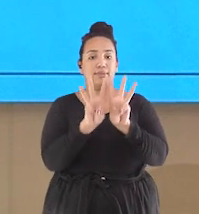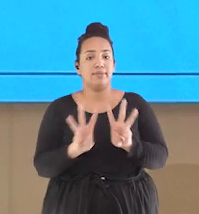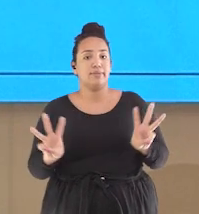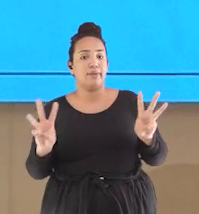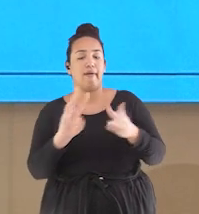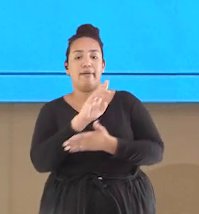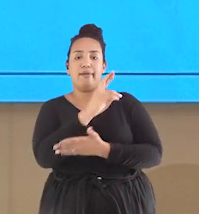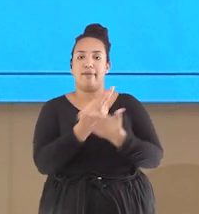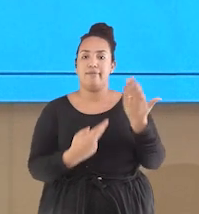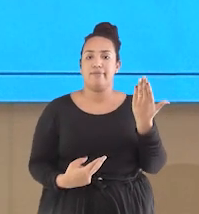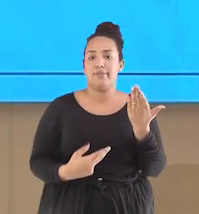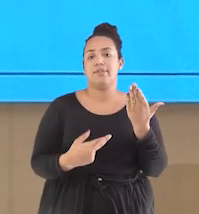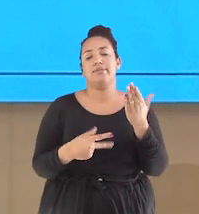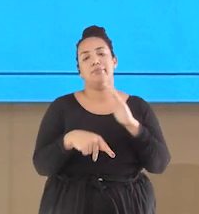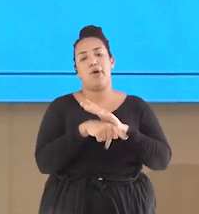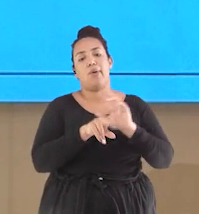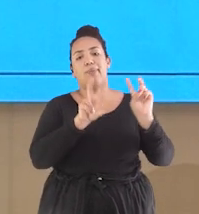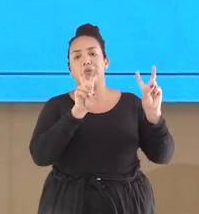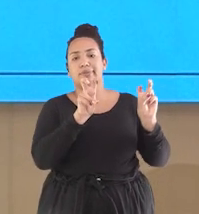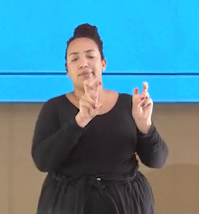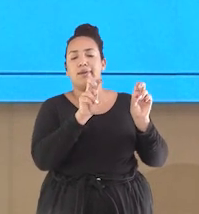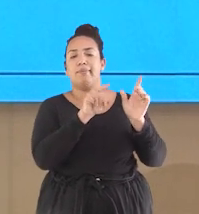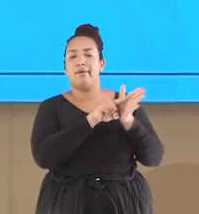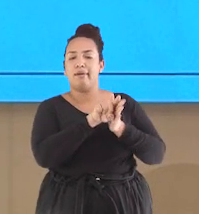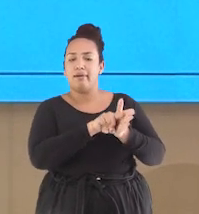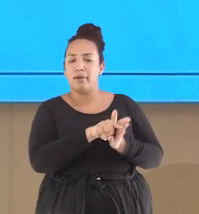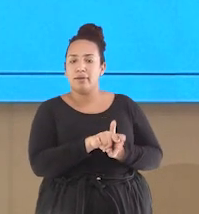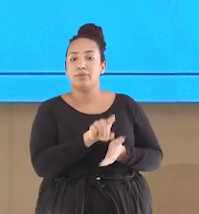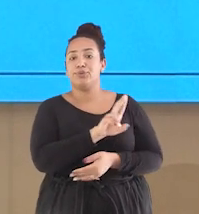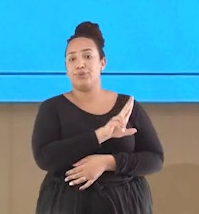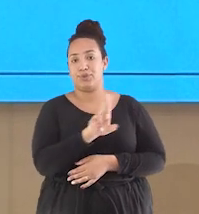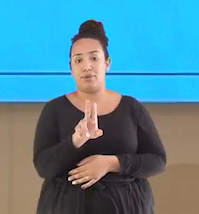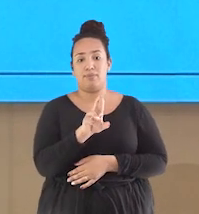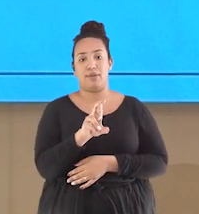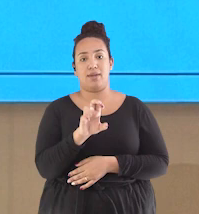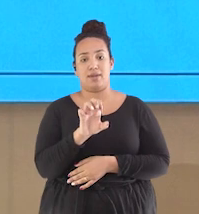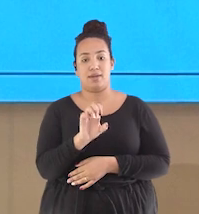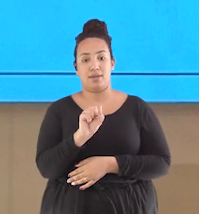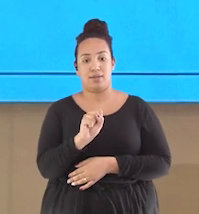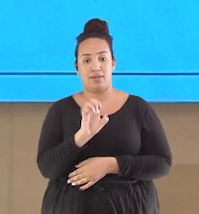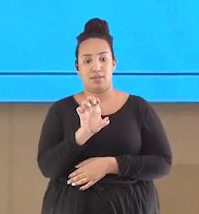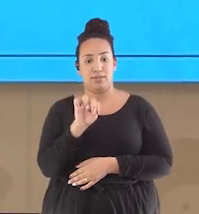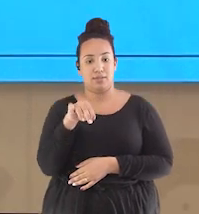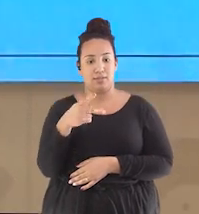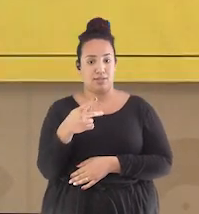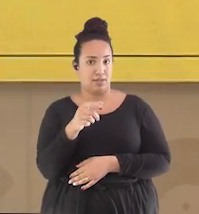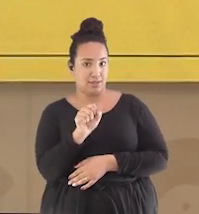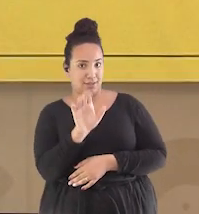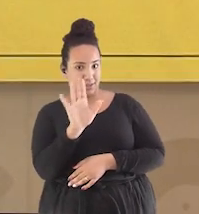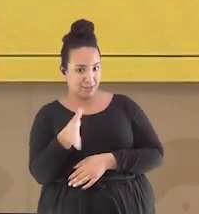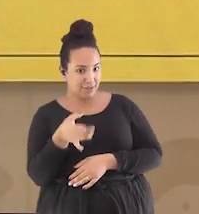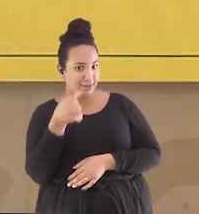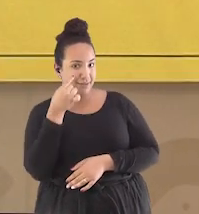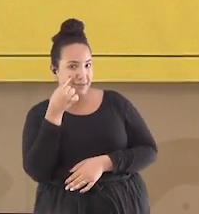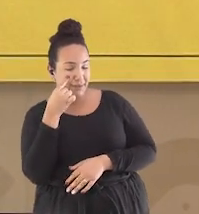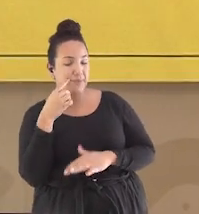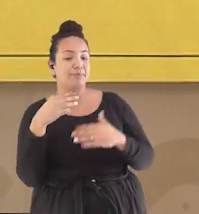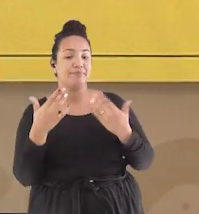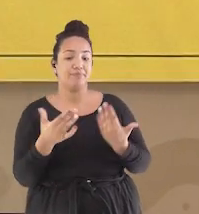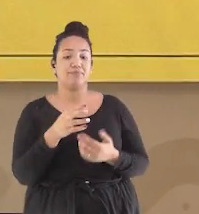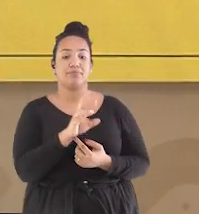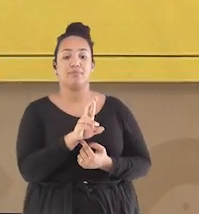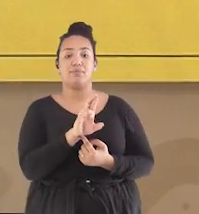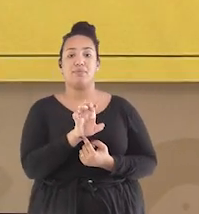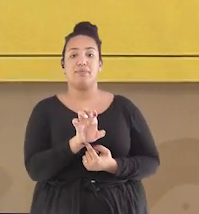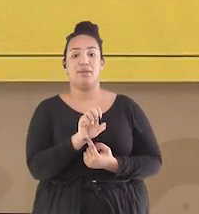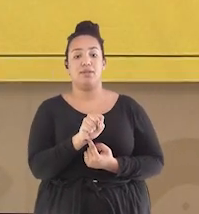revistas especializadas em determinado assunto. É a chamada resenha. Já ouviram falar sobre ela? A resenha é um gênero